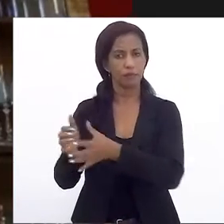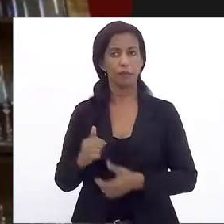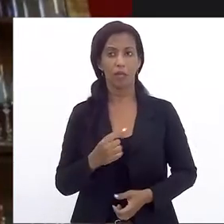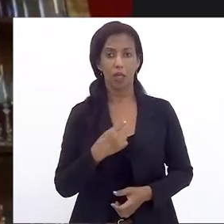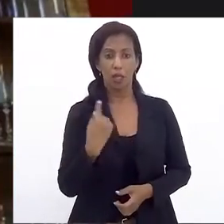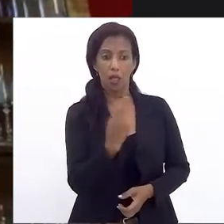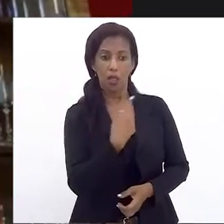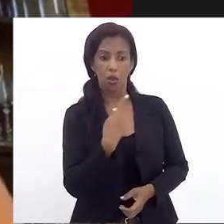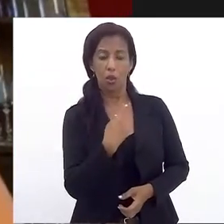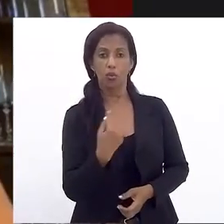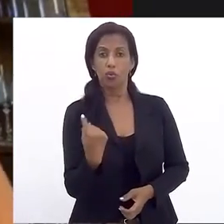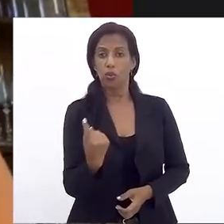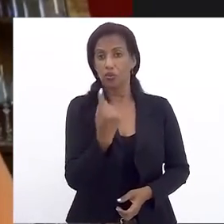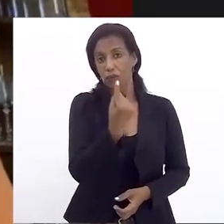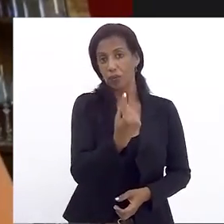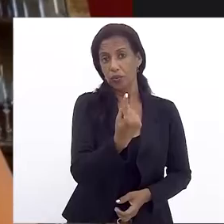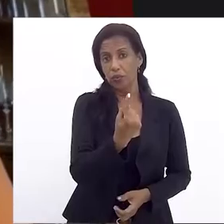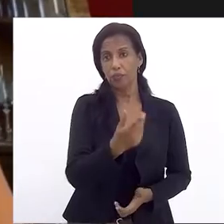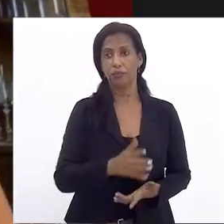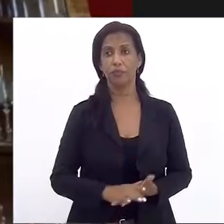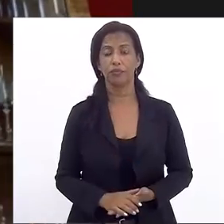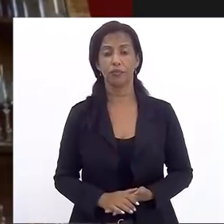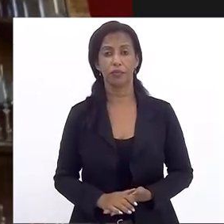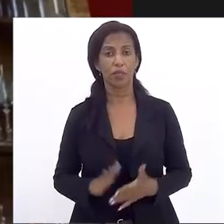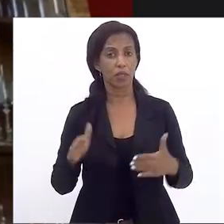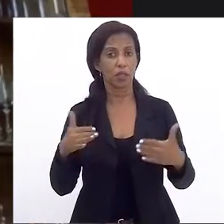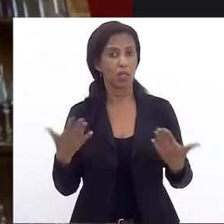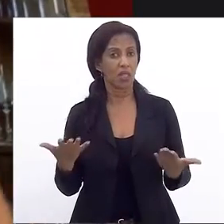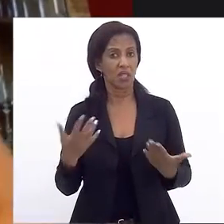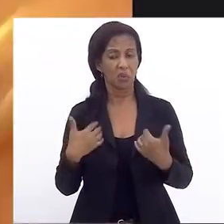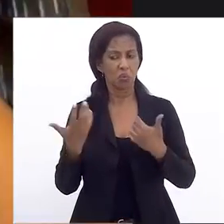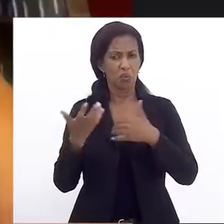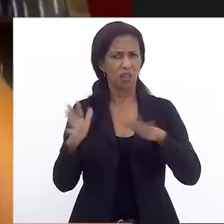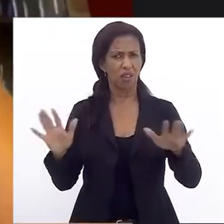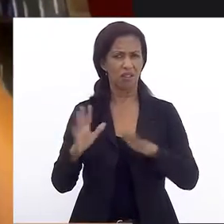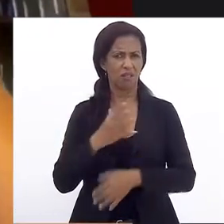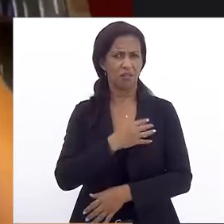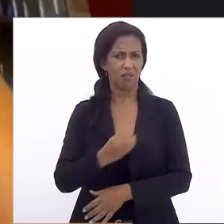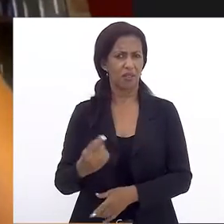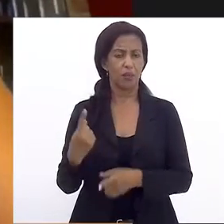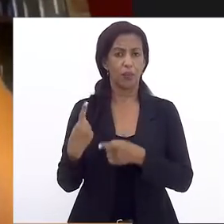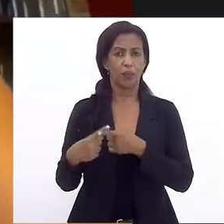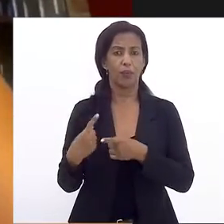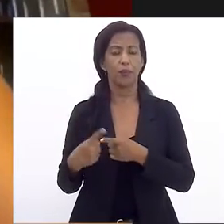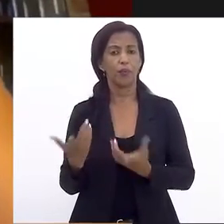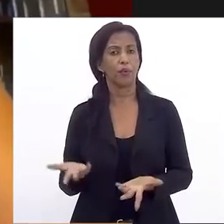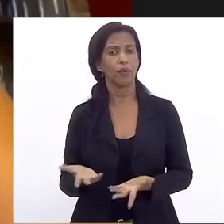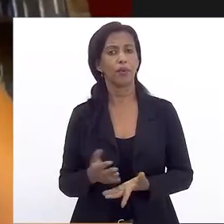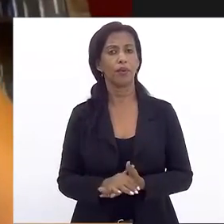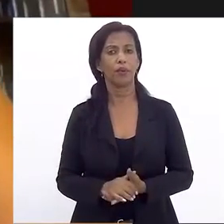3 filhos do primeiro casamento. E nós juntos só tivemos o Yuri.